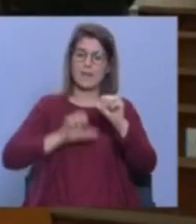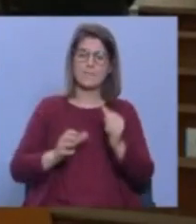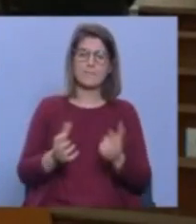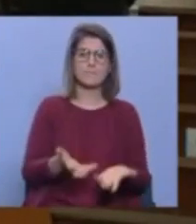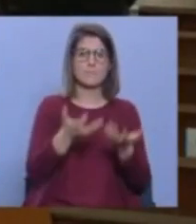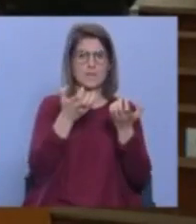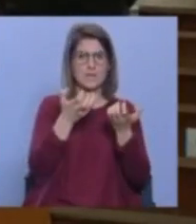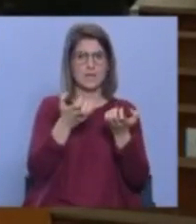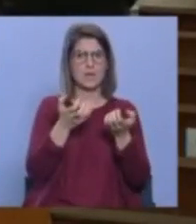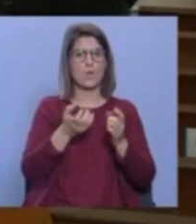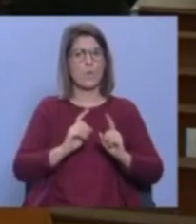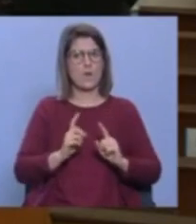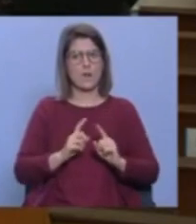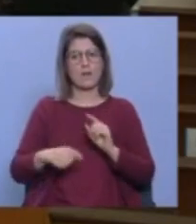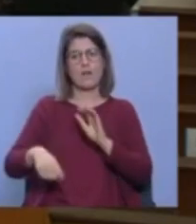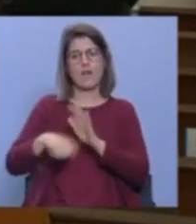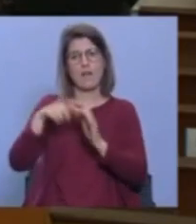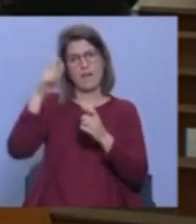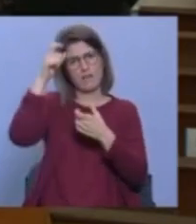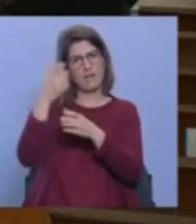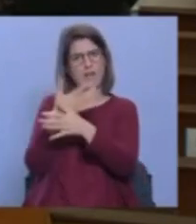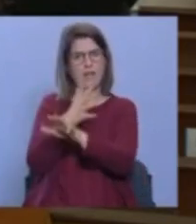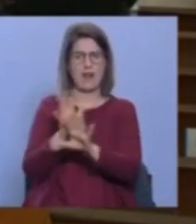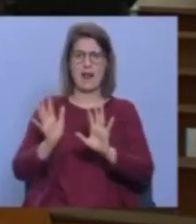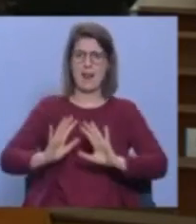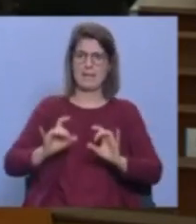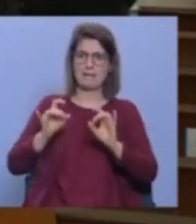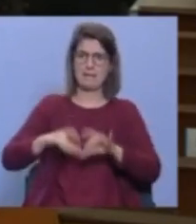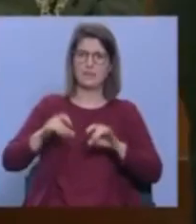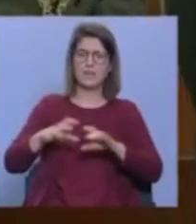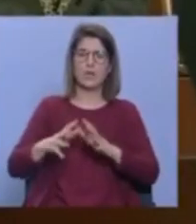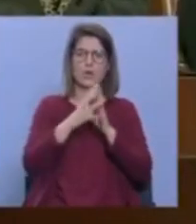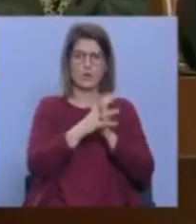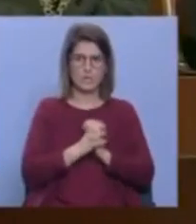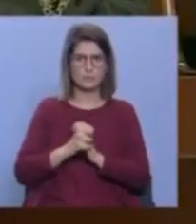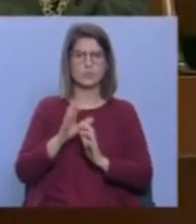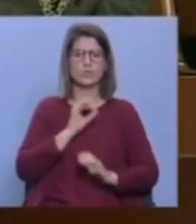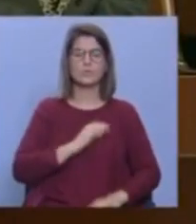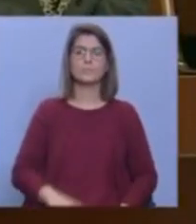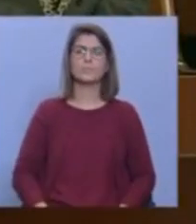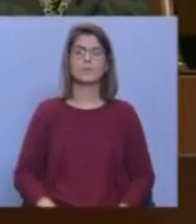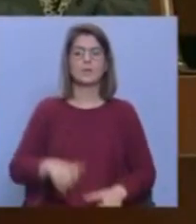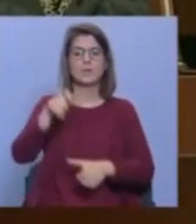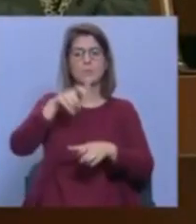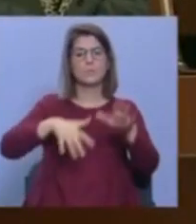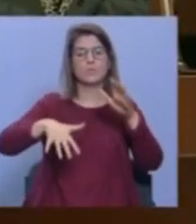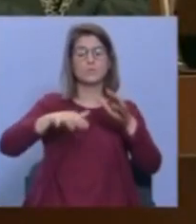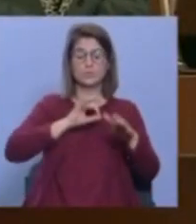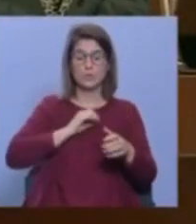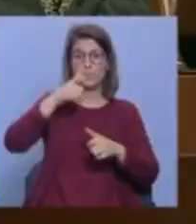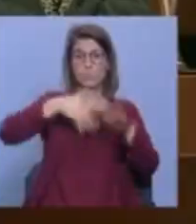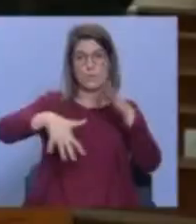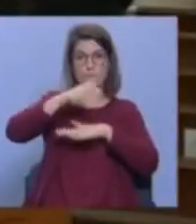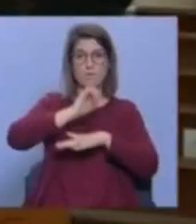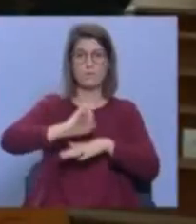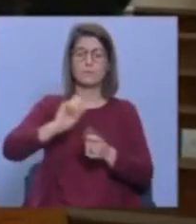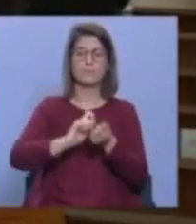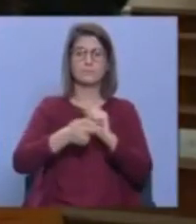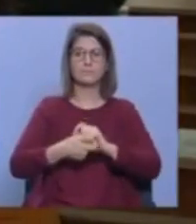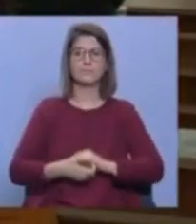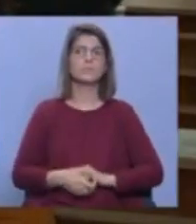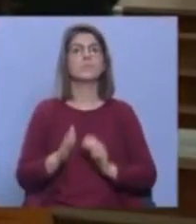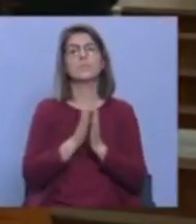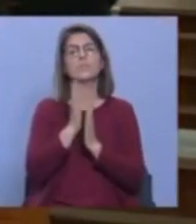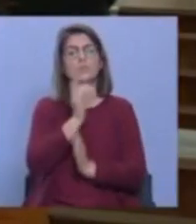que sejamos vencidos pelo demónio, oremos ao Senhor. Renovai, Senhor, o vosso povo. Deus eterno